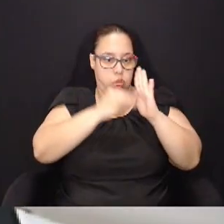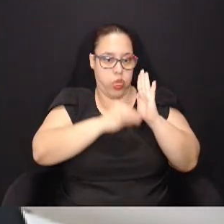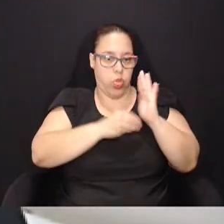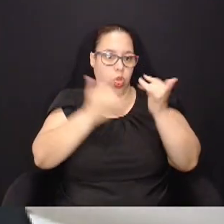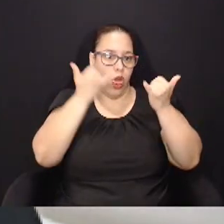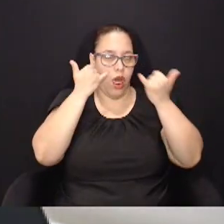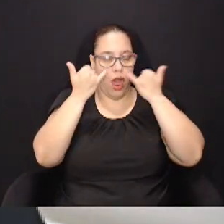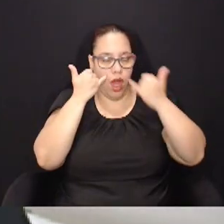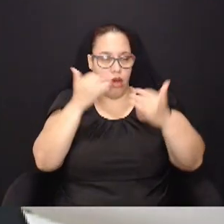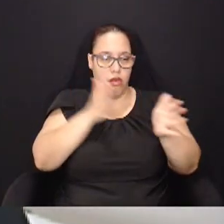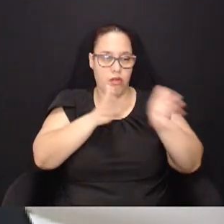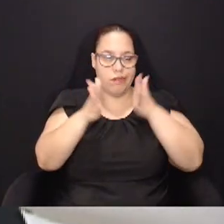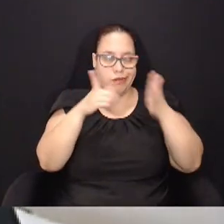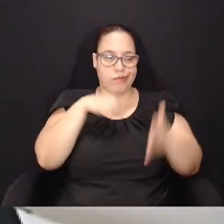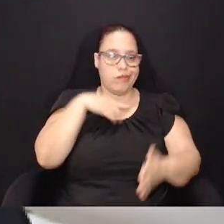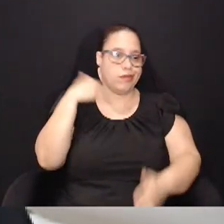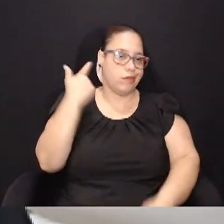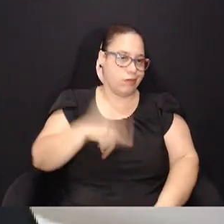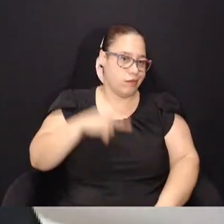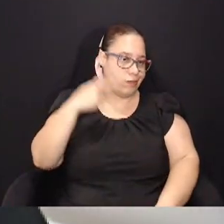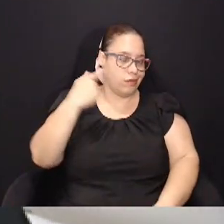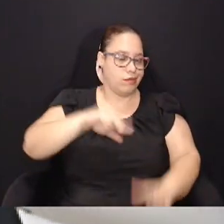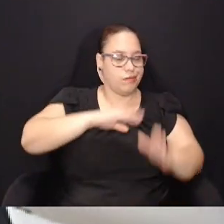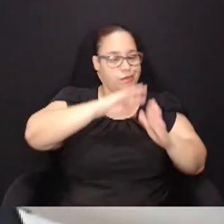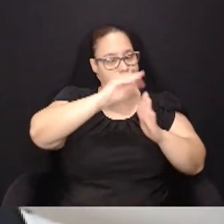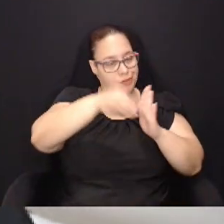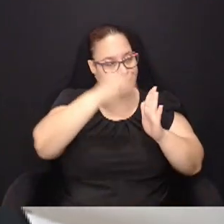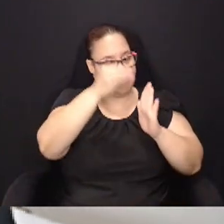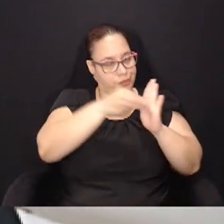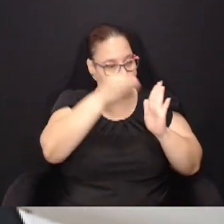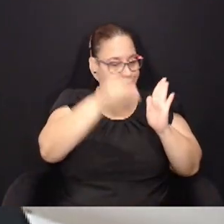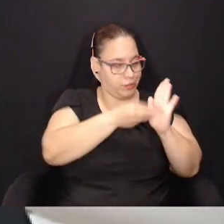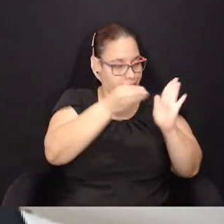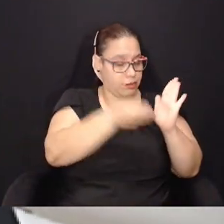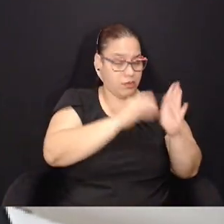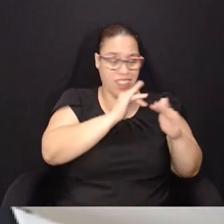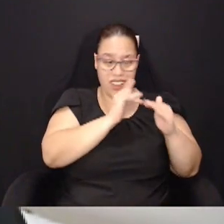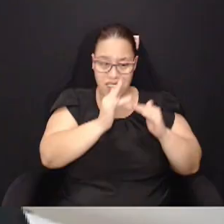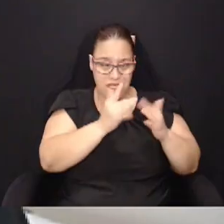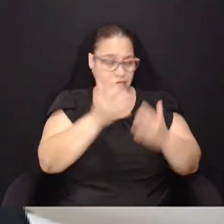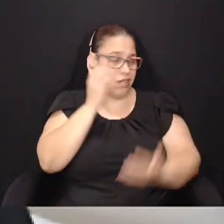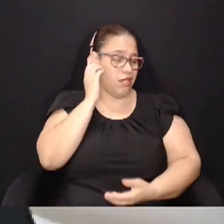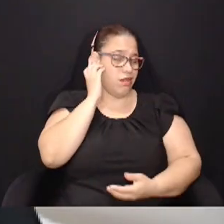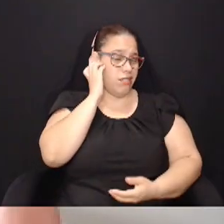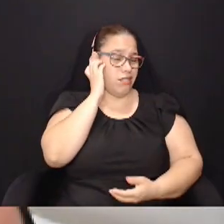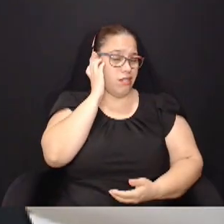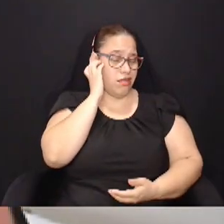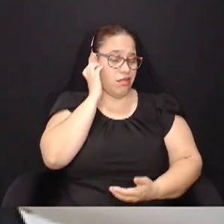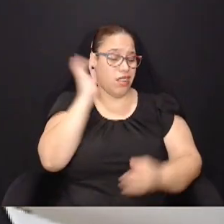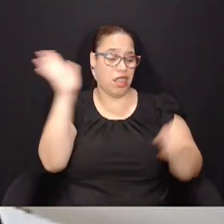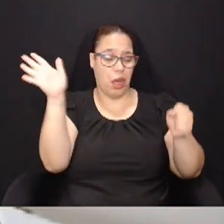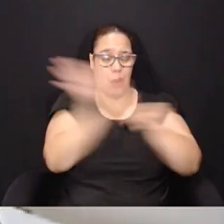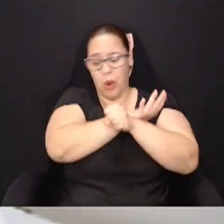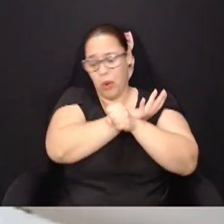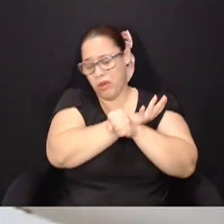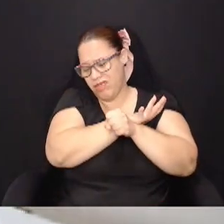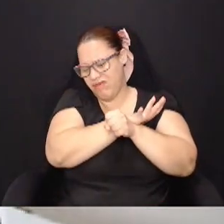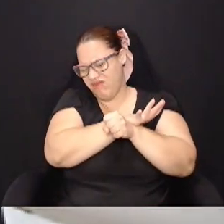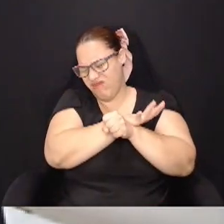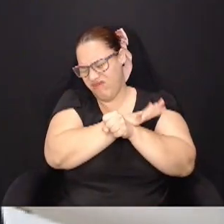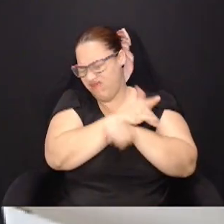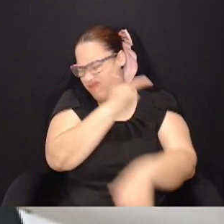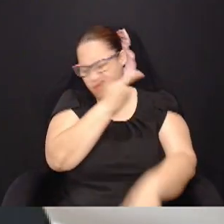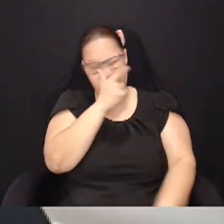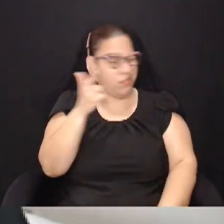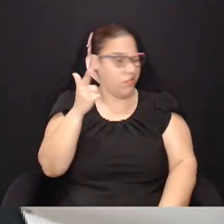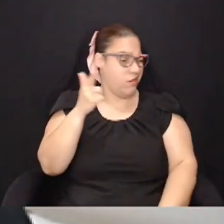assédios o tempo todo. As redes sociais hoje é tanta coisa que não tem... Por mais que você